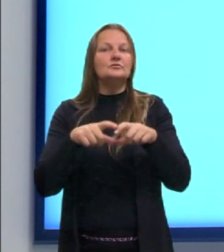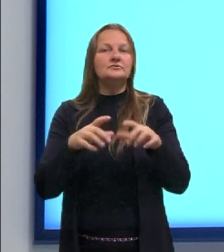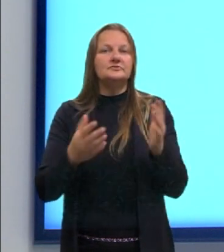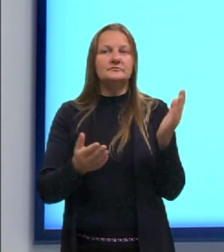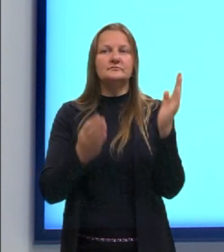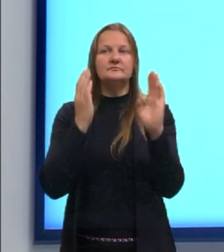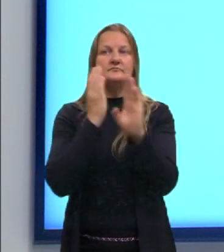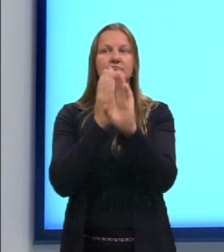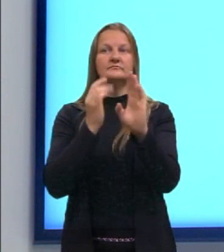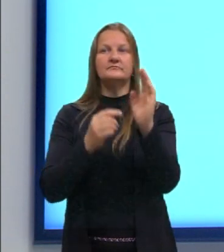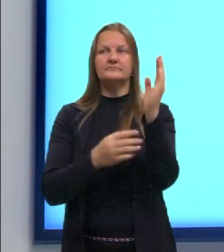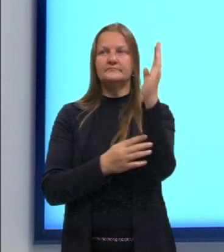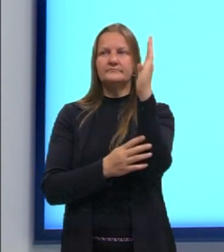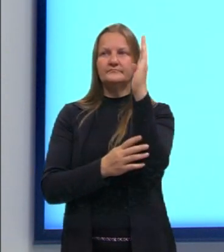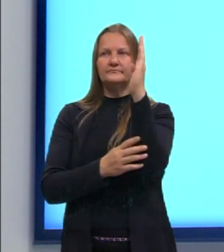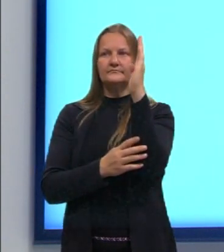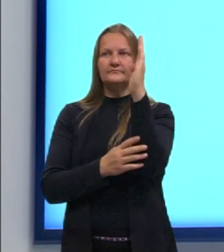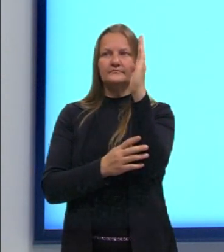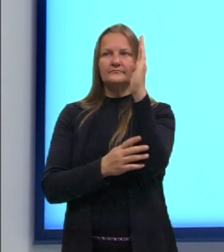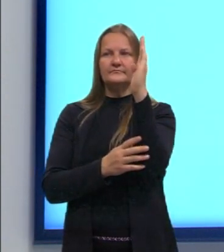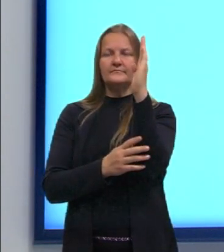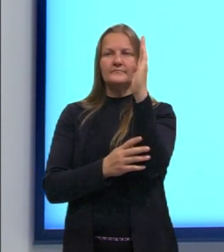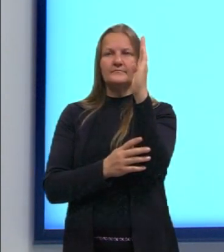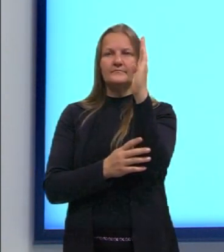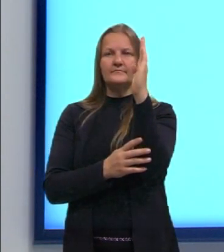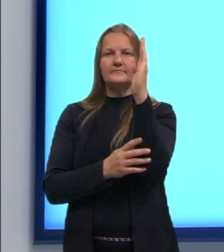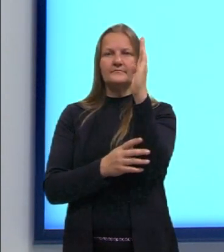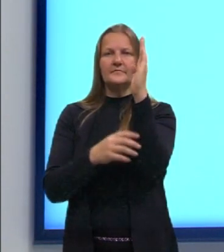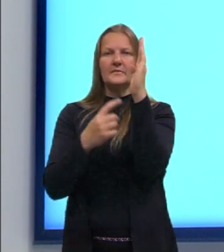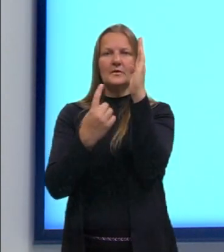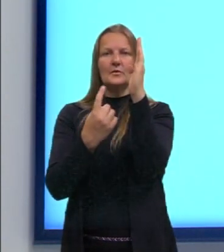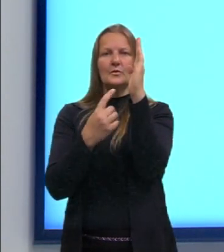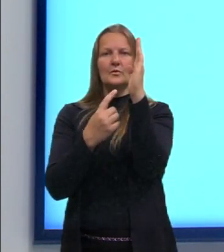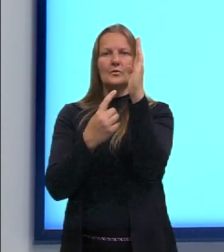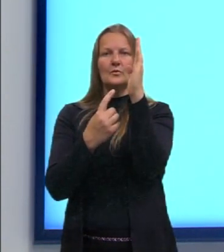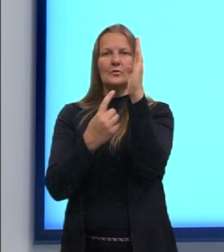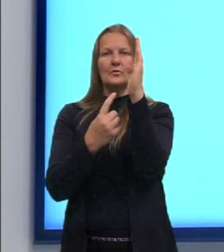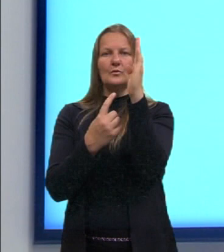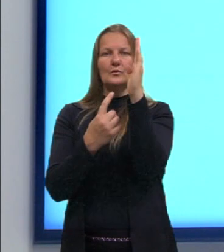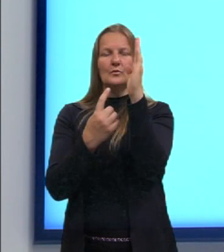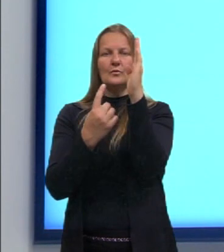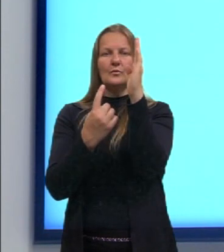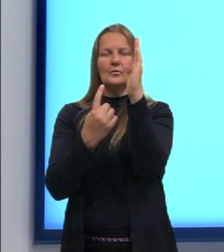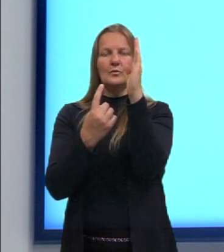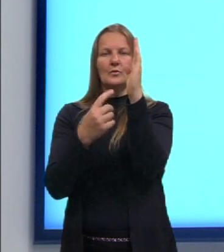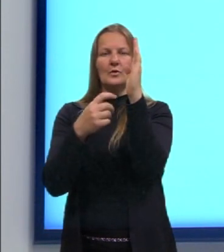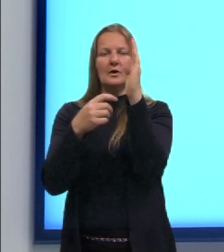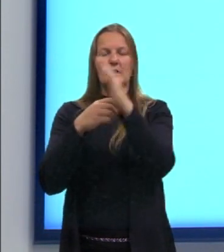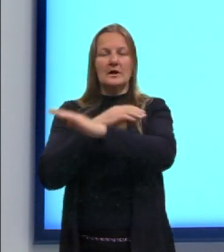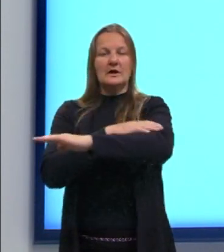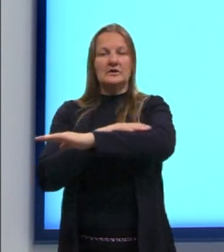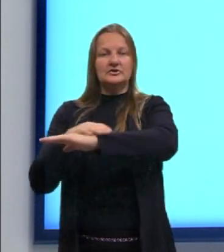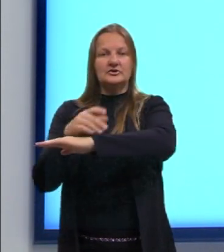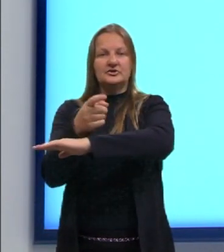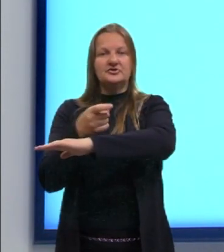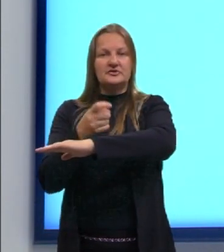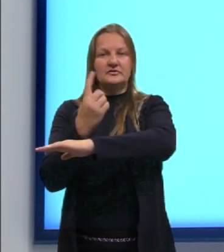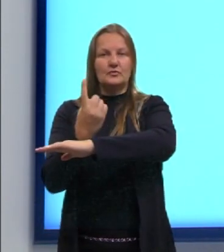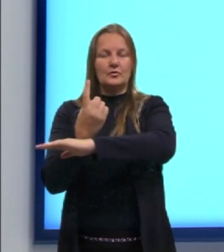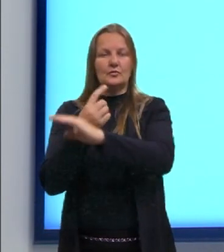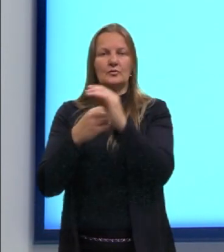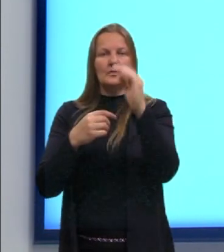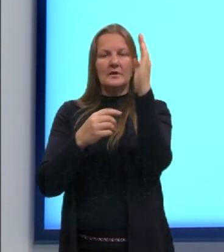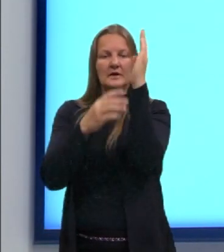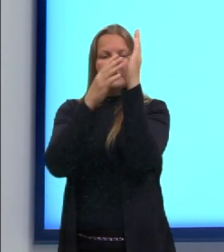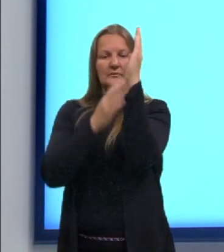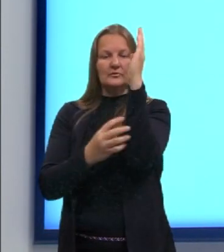ficou. Então, aqui o nosso par ordenado seria 1 e 2. O X é igual a 1, enquanto o Y é igual